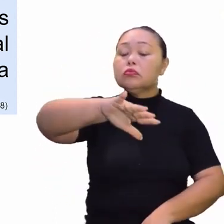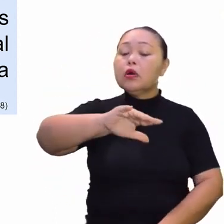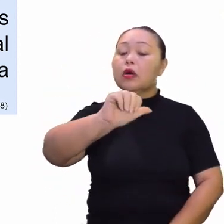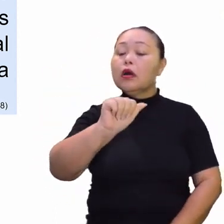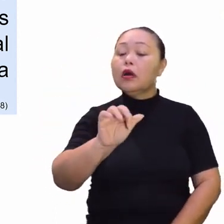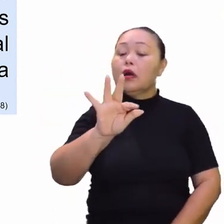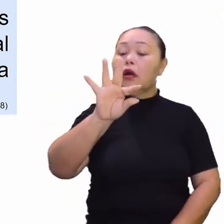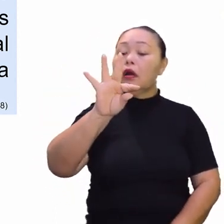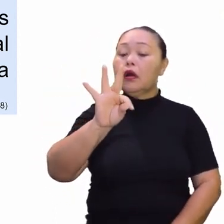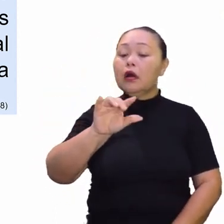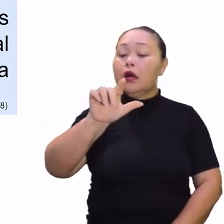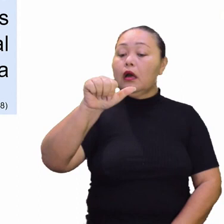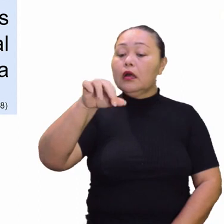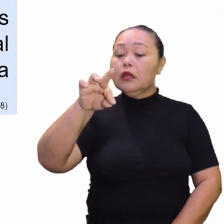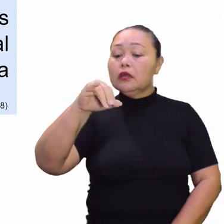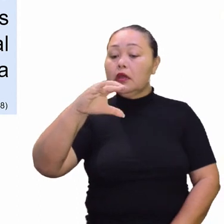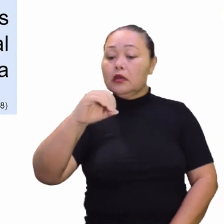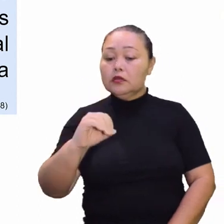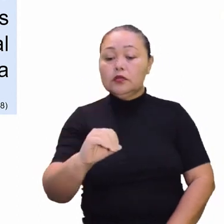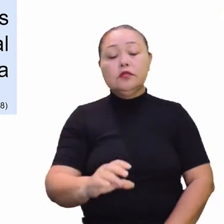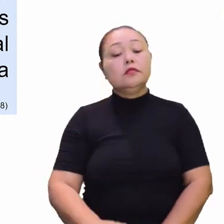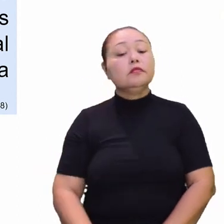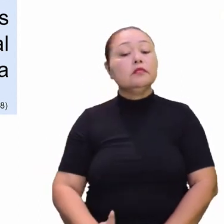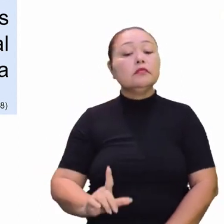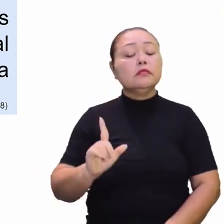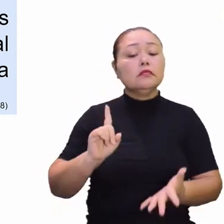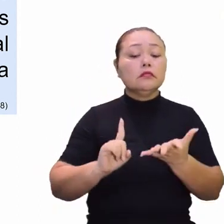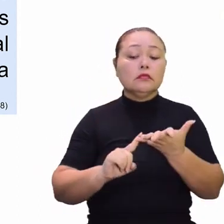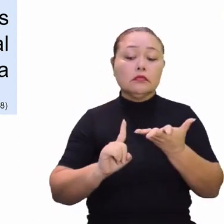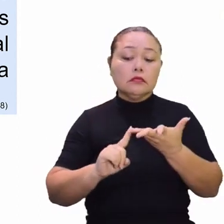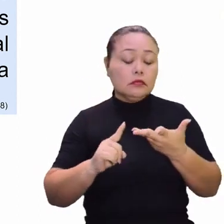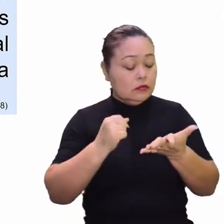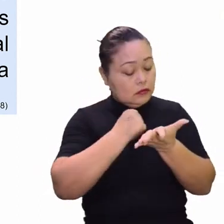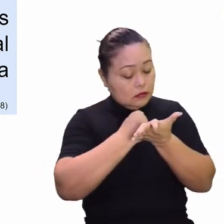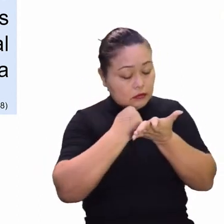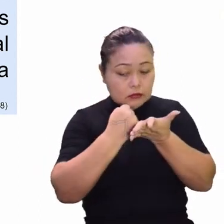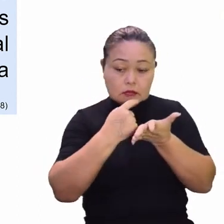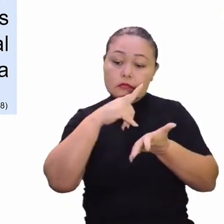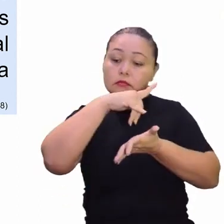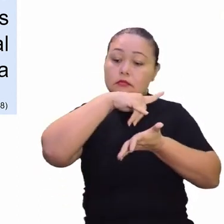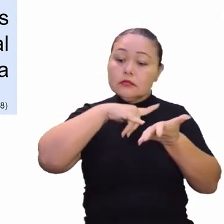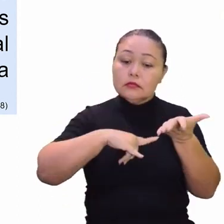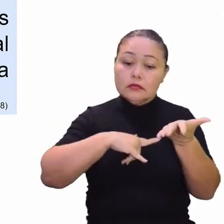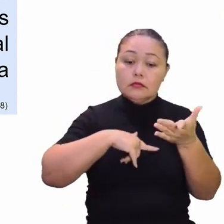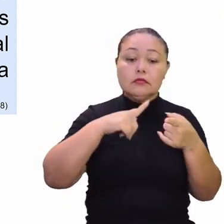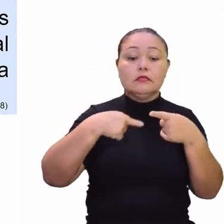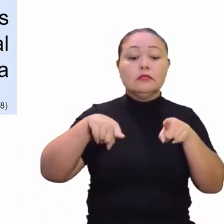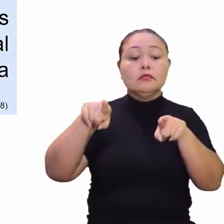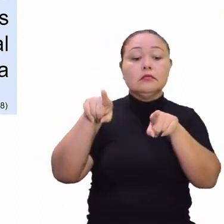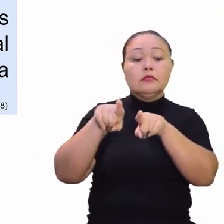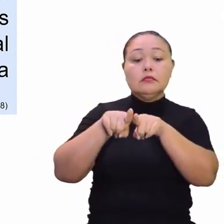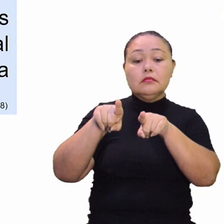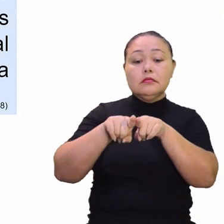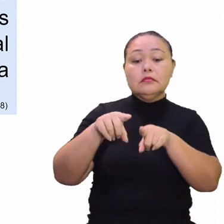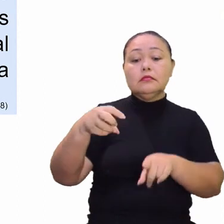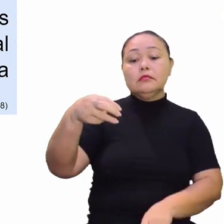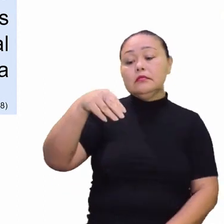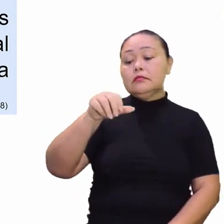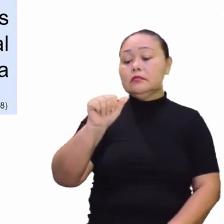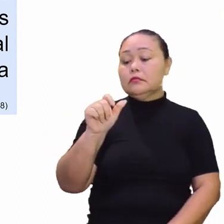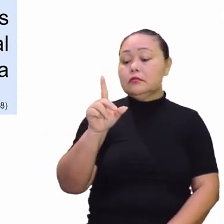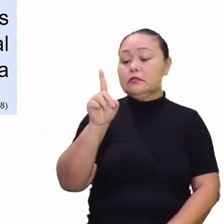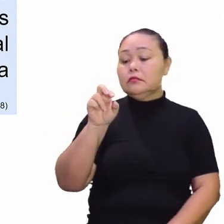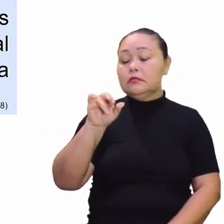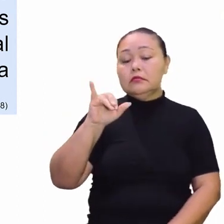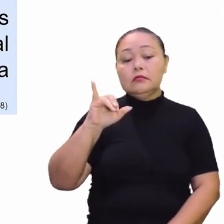E aí tivemos vários tratados, entre eles o Tratado de Madrid, de Santo Ildefonso, e Portugal